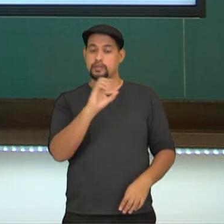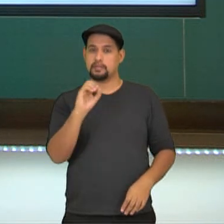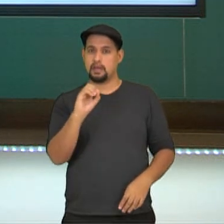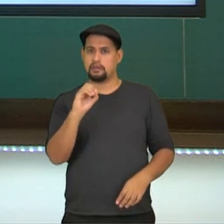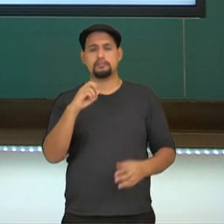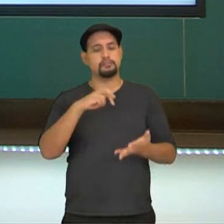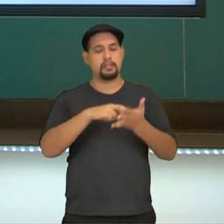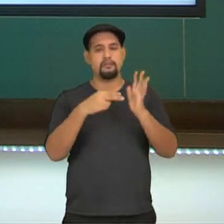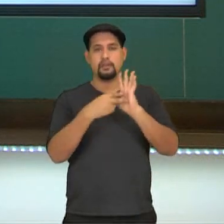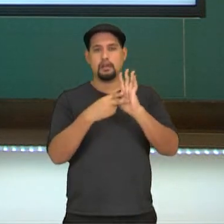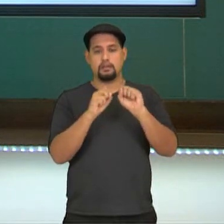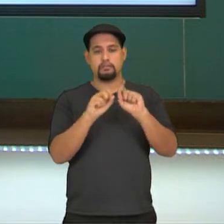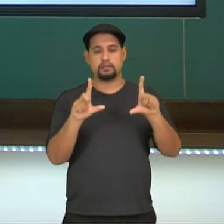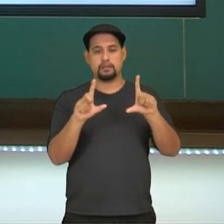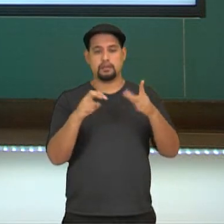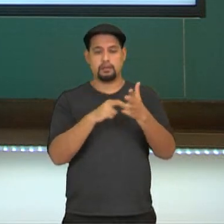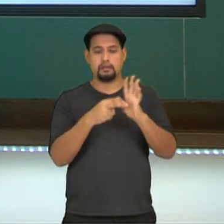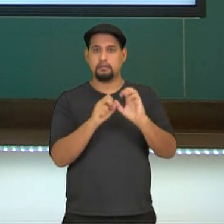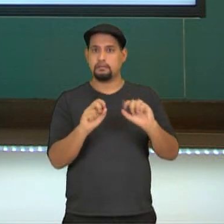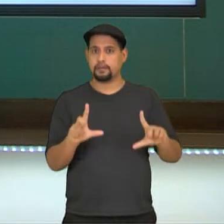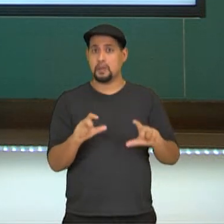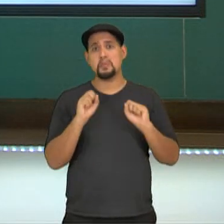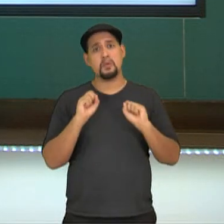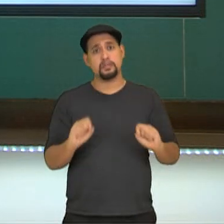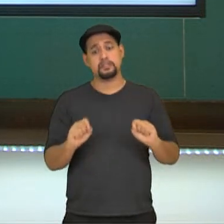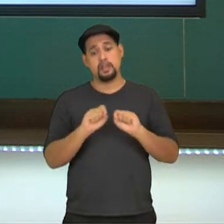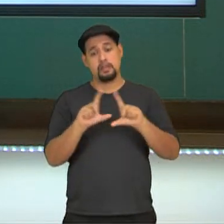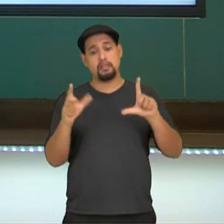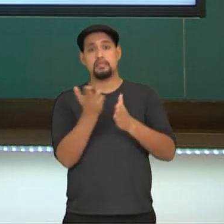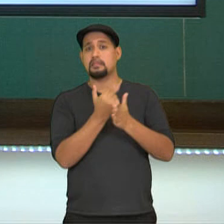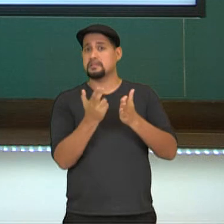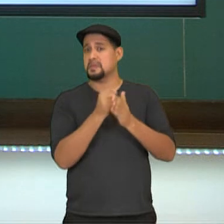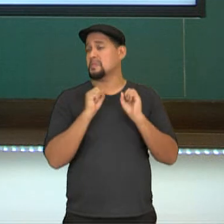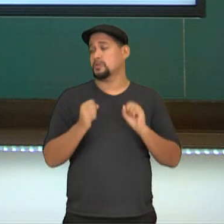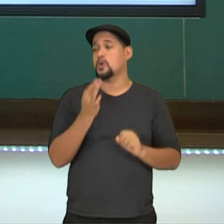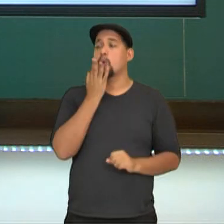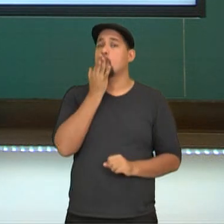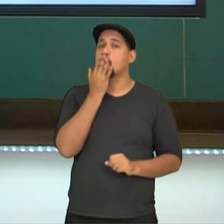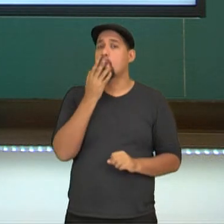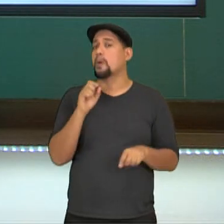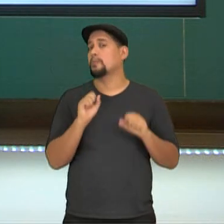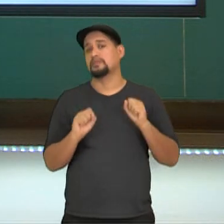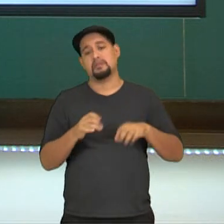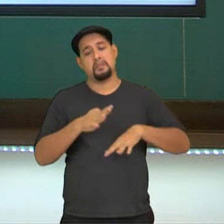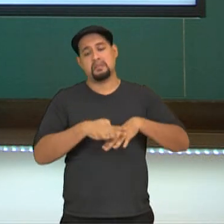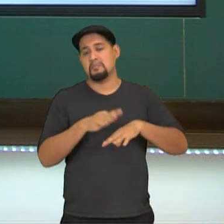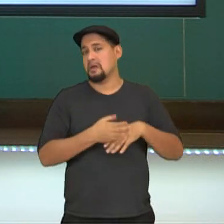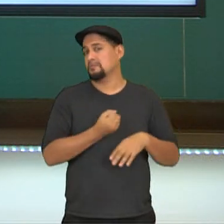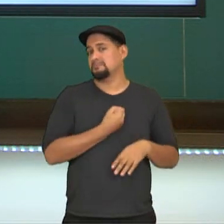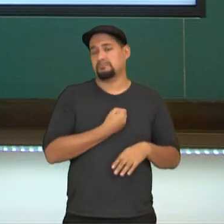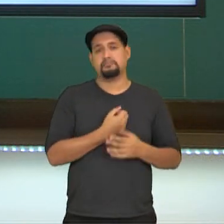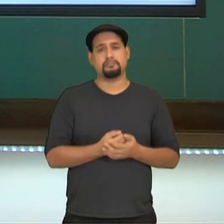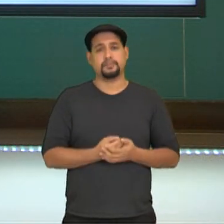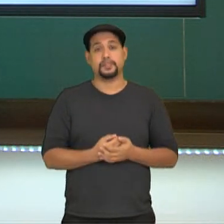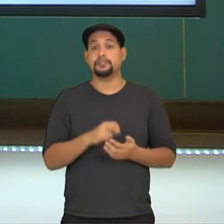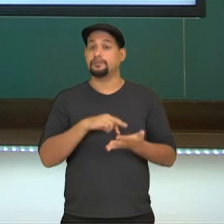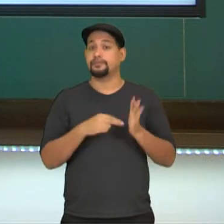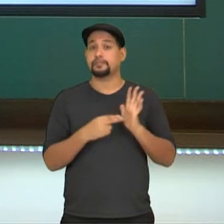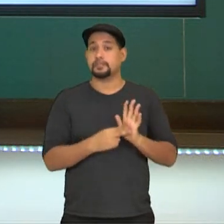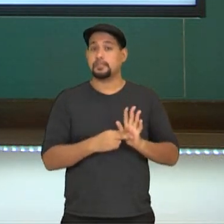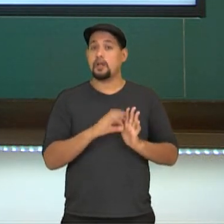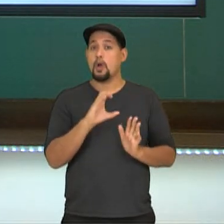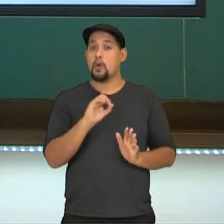têm significado. Inclusive podem ser uma imagem, pode ser uma cor, pode ser uma operação matemática, tá? São